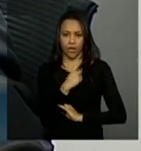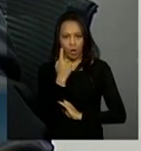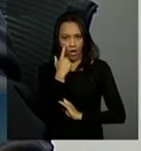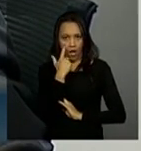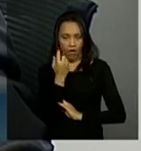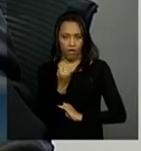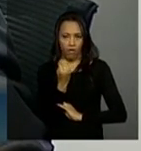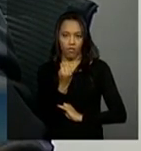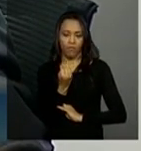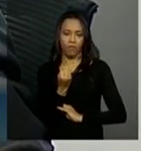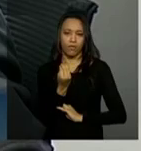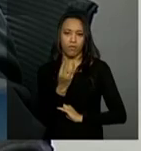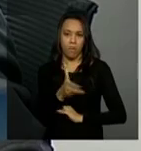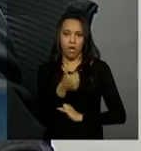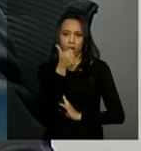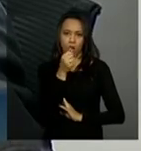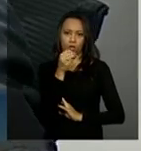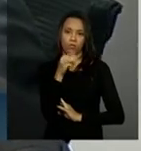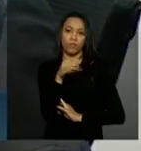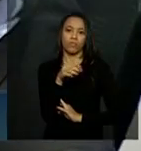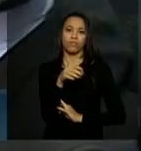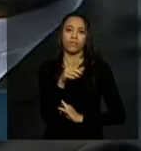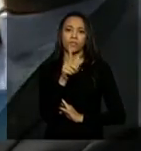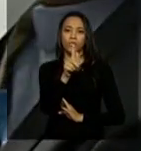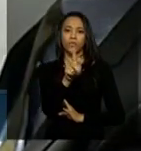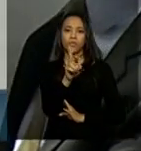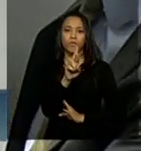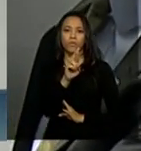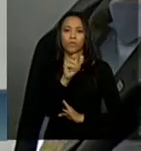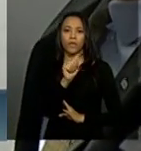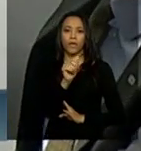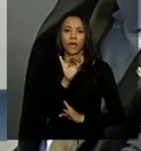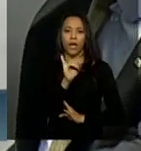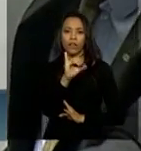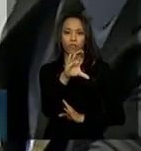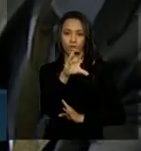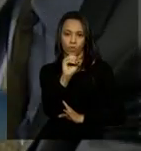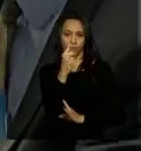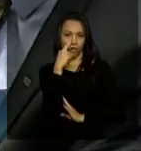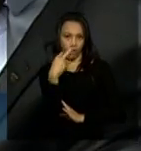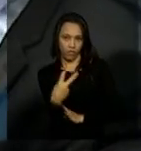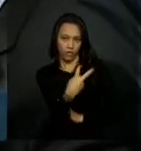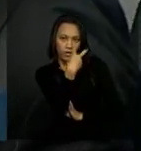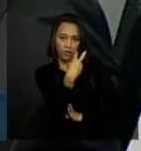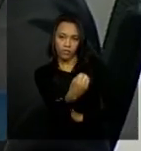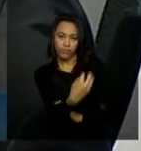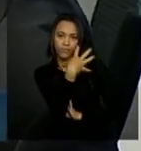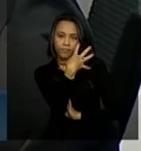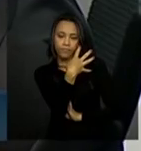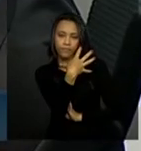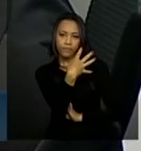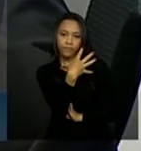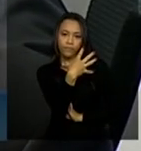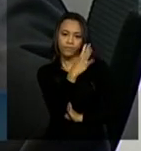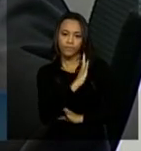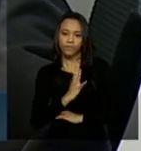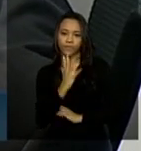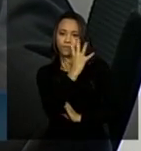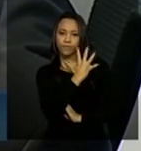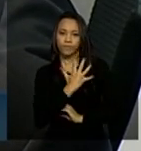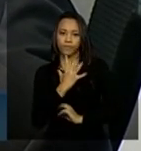Pode ir no gráfico, que é melhor? O gráfico. Vegetação secundária. Tá?